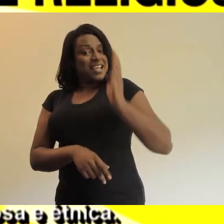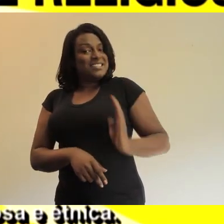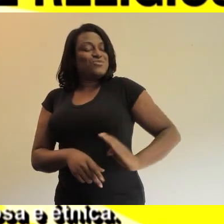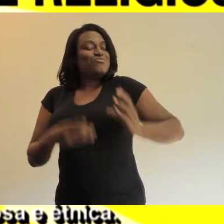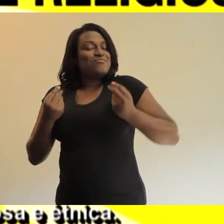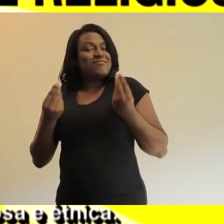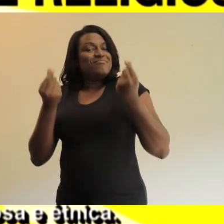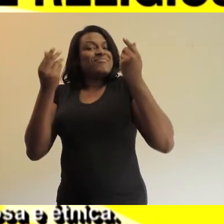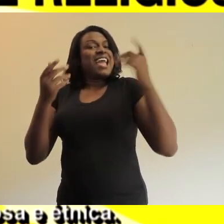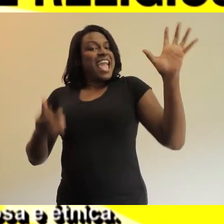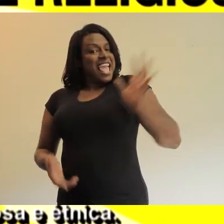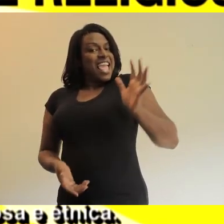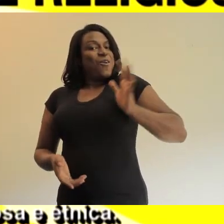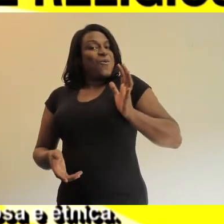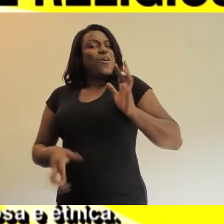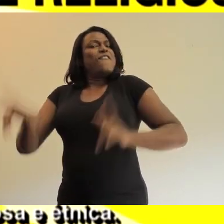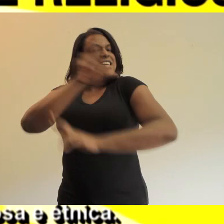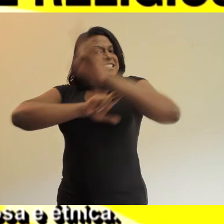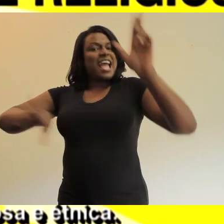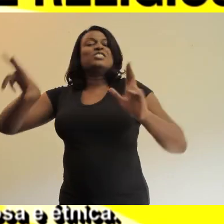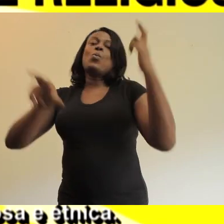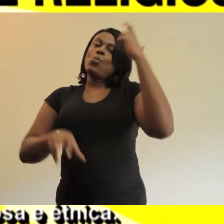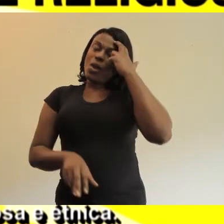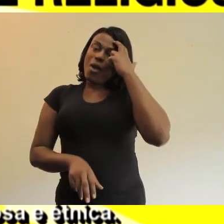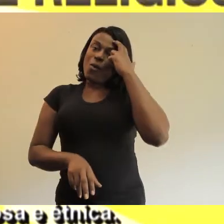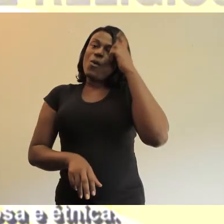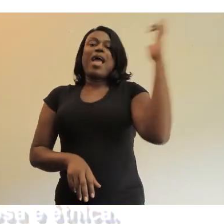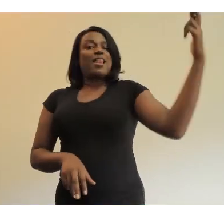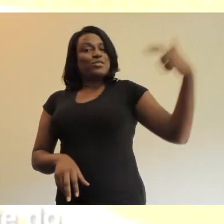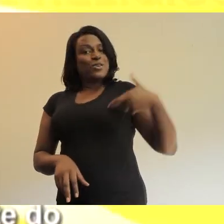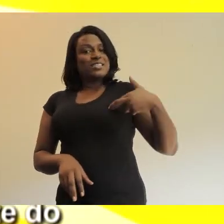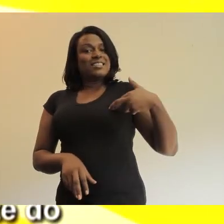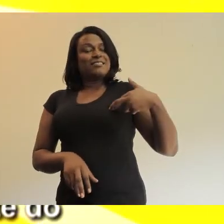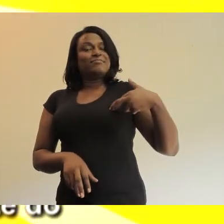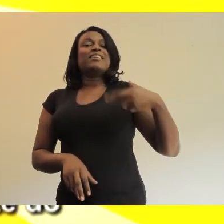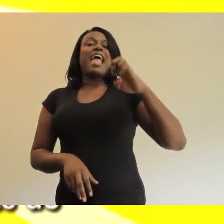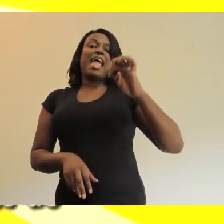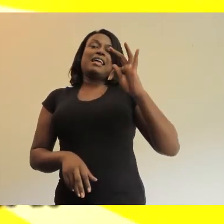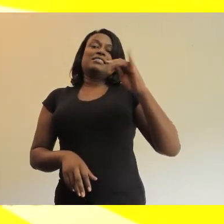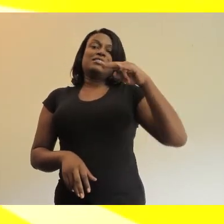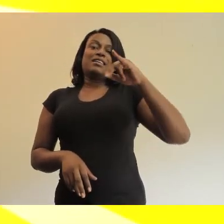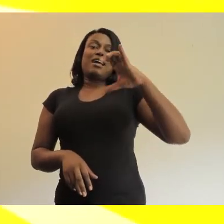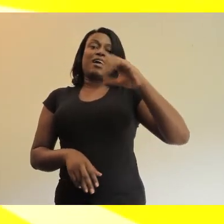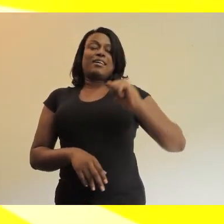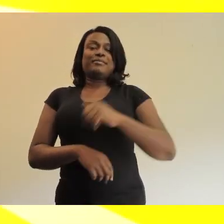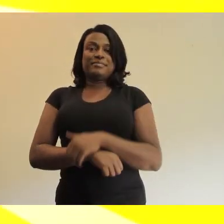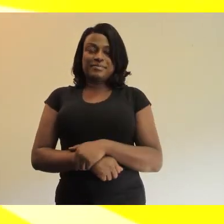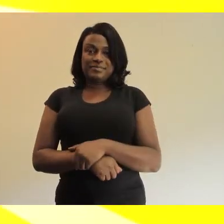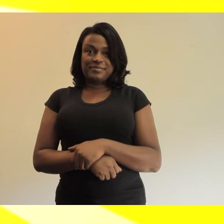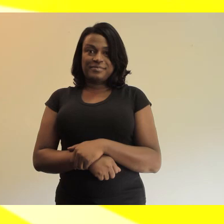um dos mais ricos do mundo em diversidade cultural Religiosa e étnica este material É uma produção do